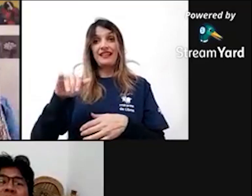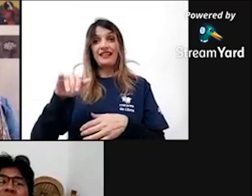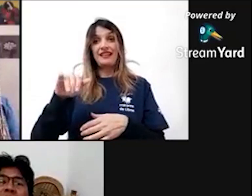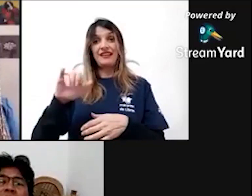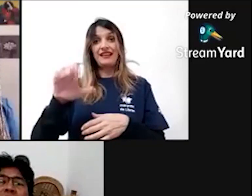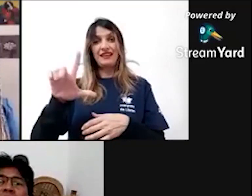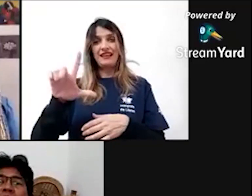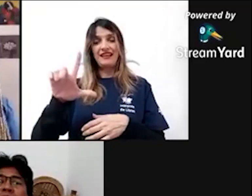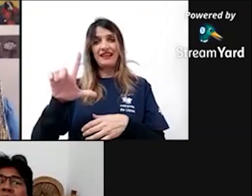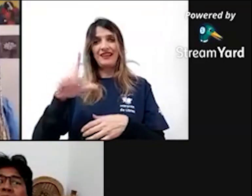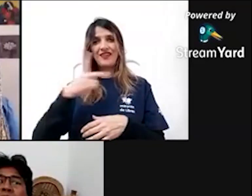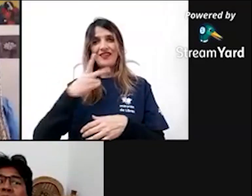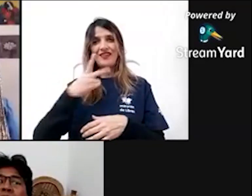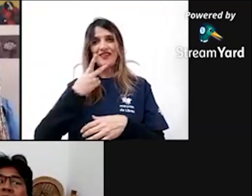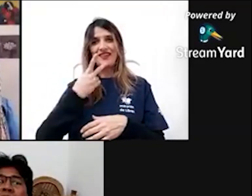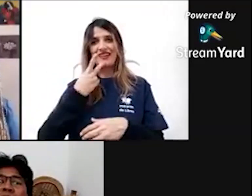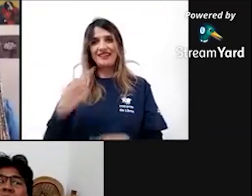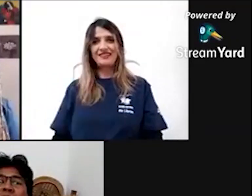que